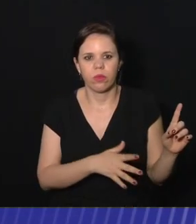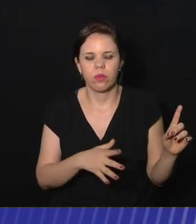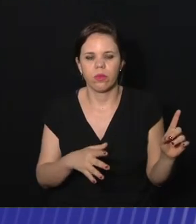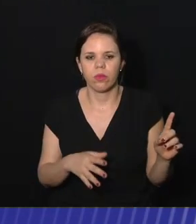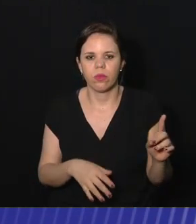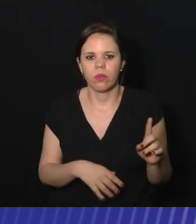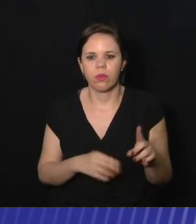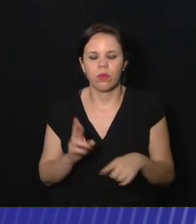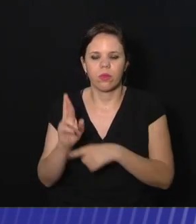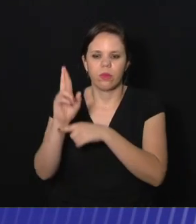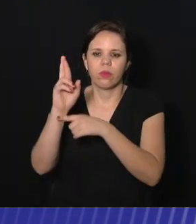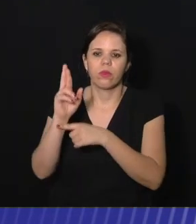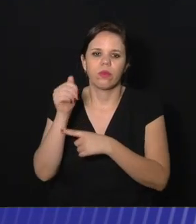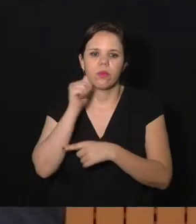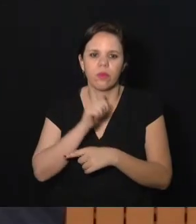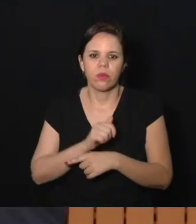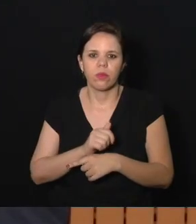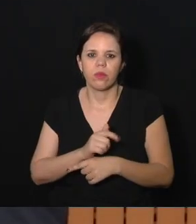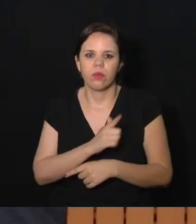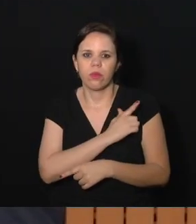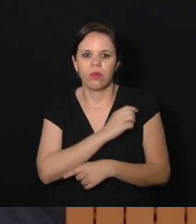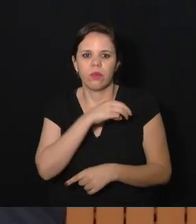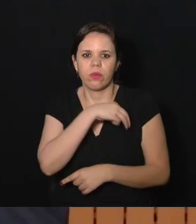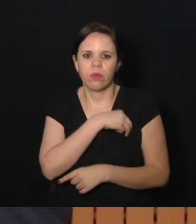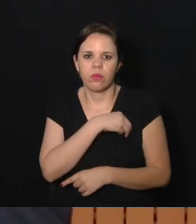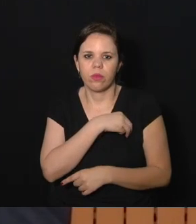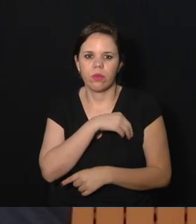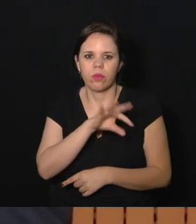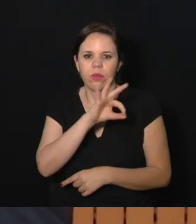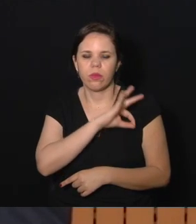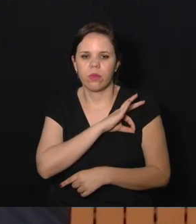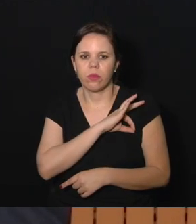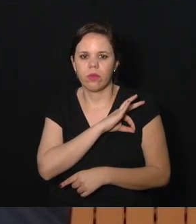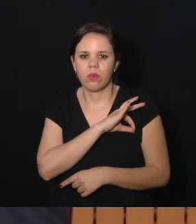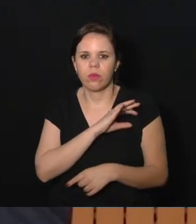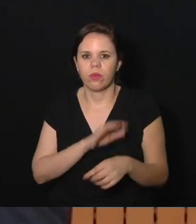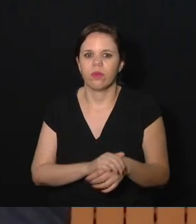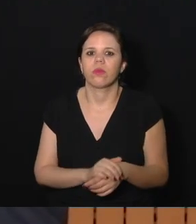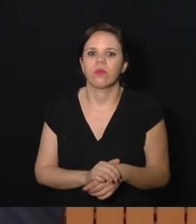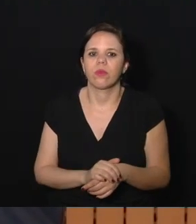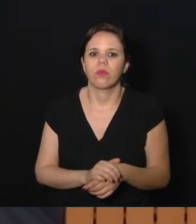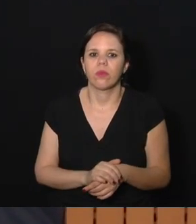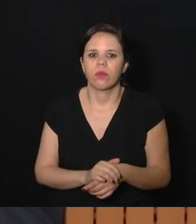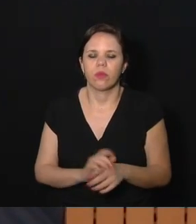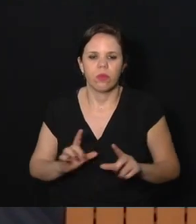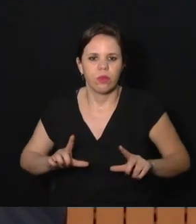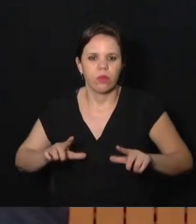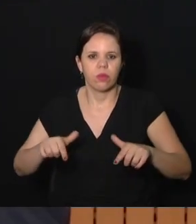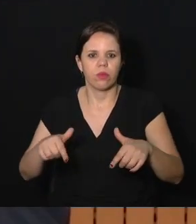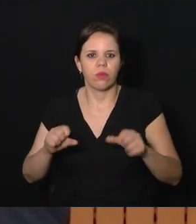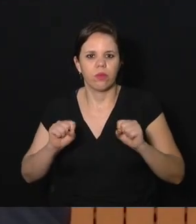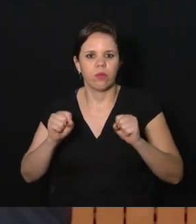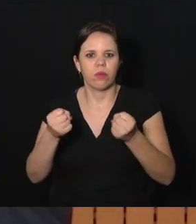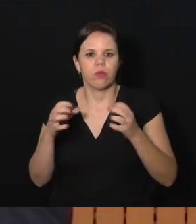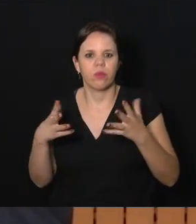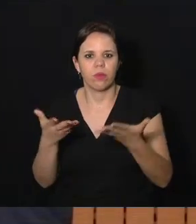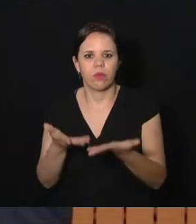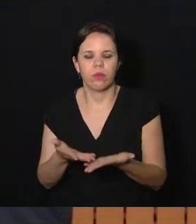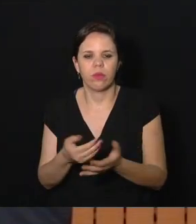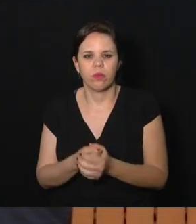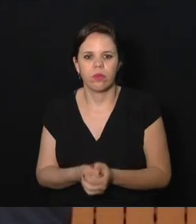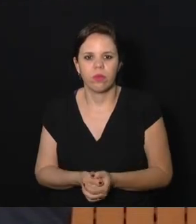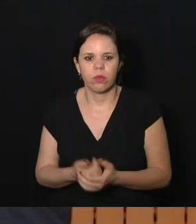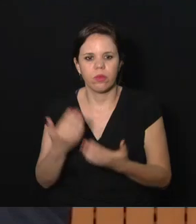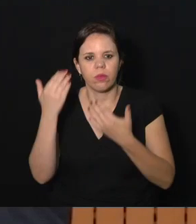elas representantes da Guarda Municipal e da Polícia Militar. Meu empenho e esforço está todo aqui